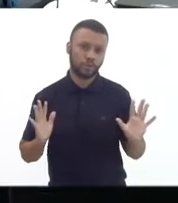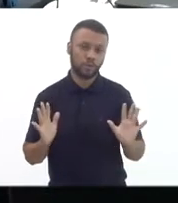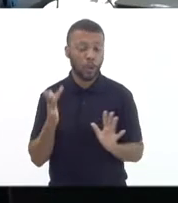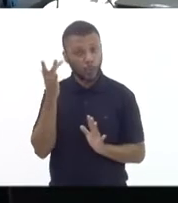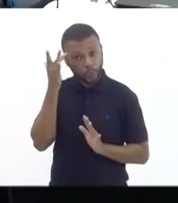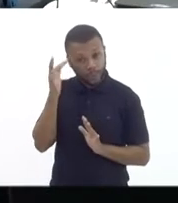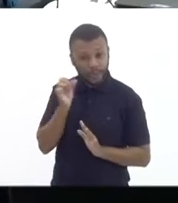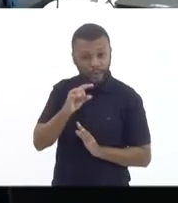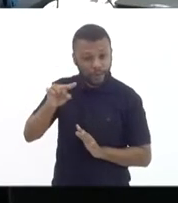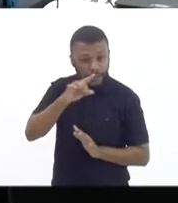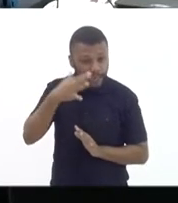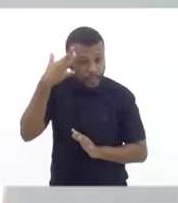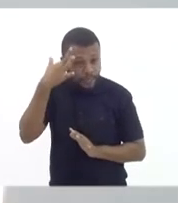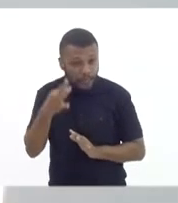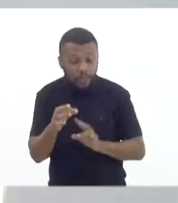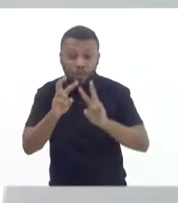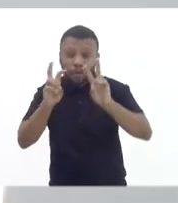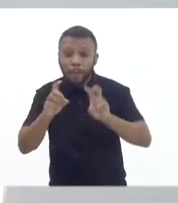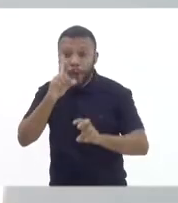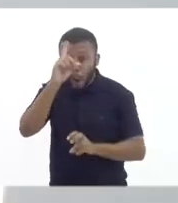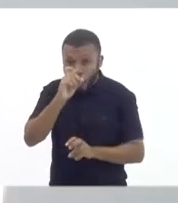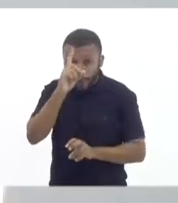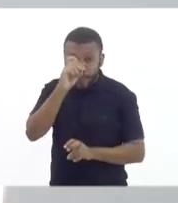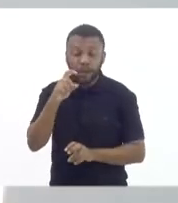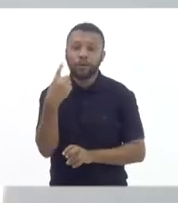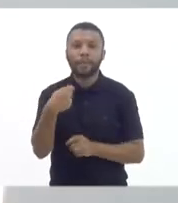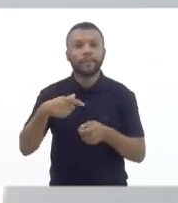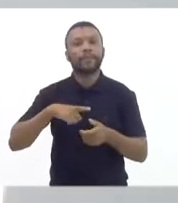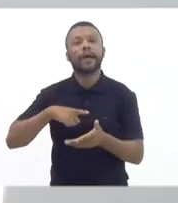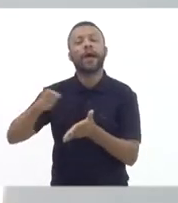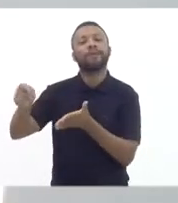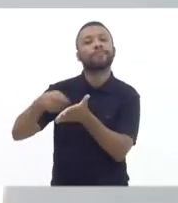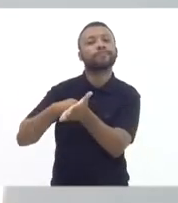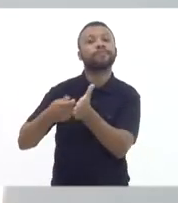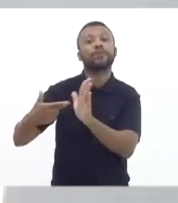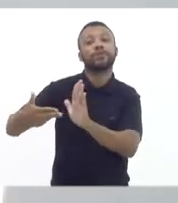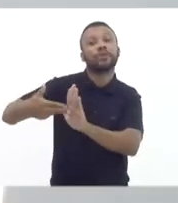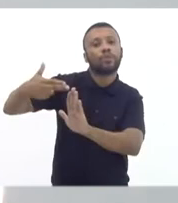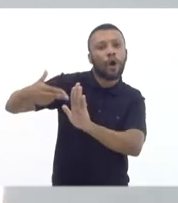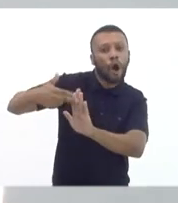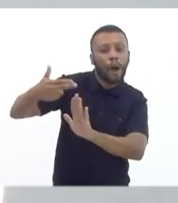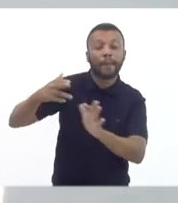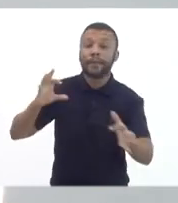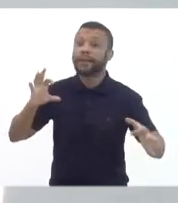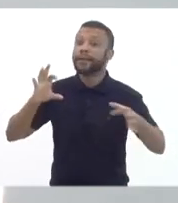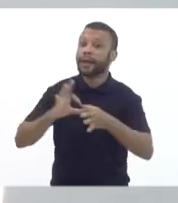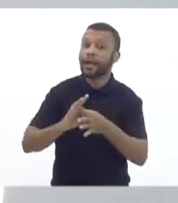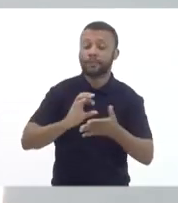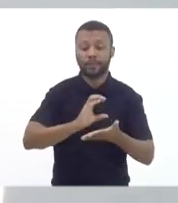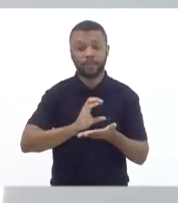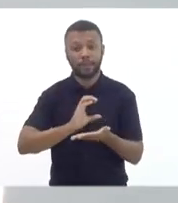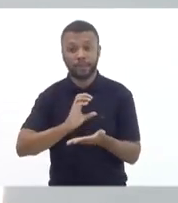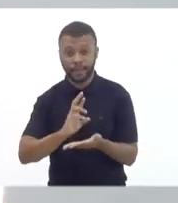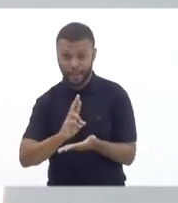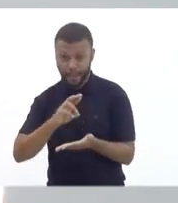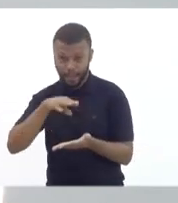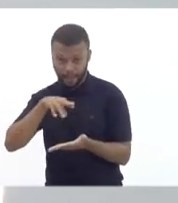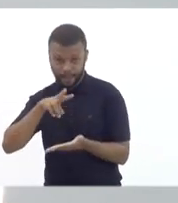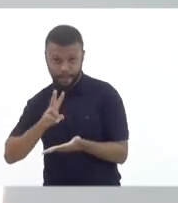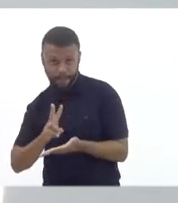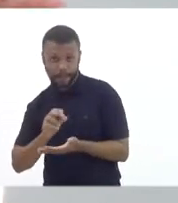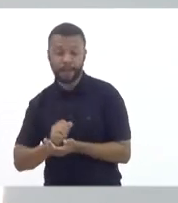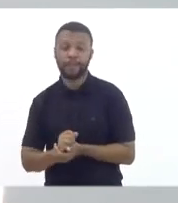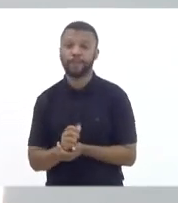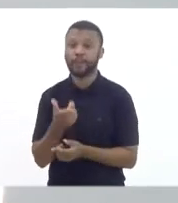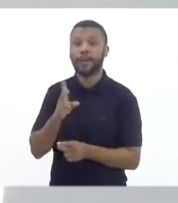vocês entendem de hospital, mas nós temos que ter chancela de normas técnicas pelo CRMV, pela Vigilância Sanitária. Esse projeto já